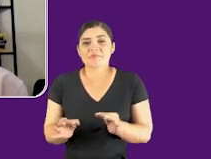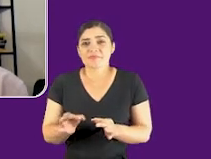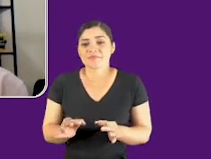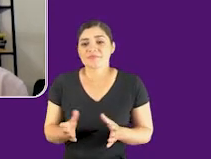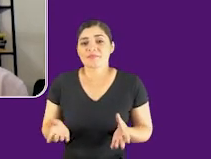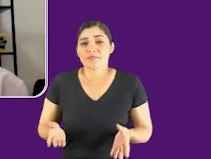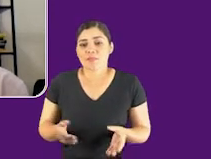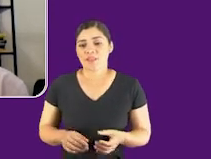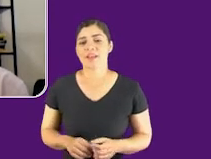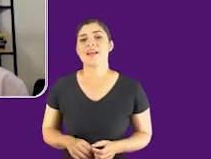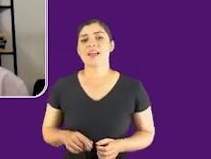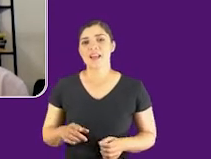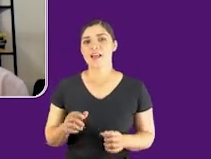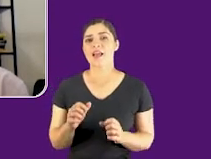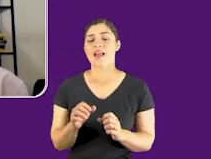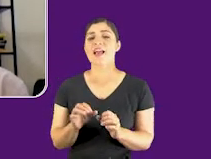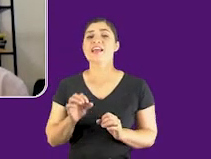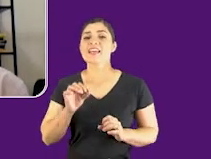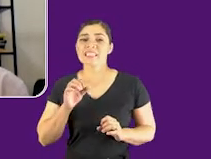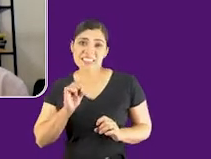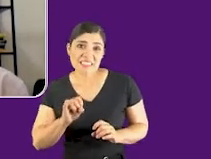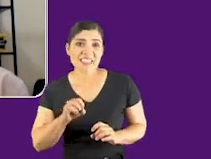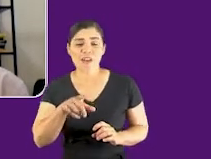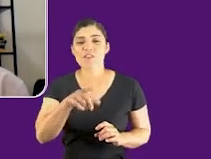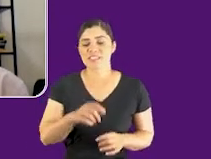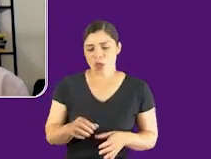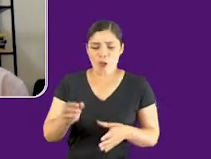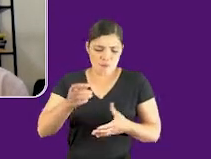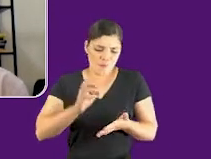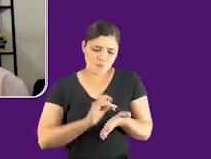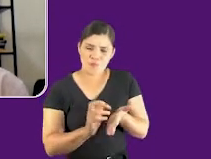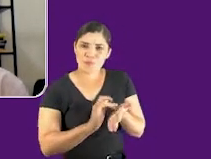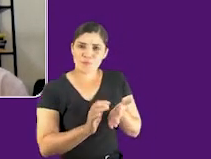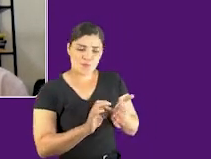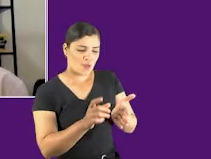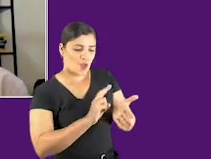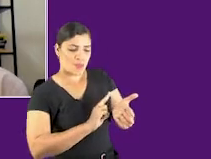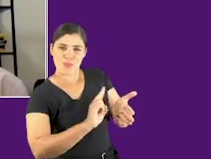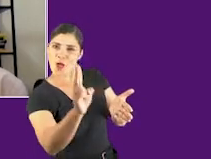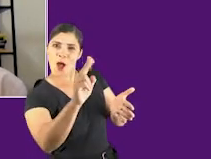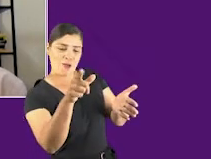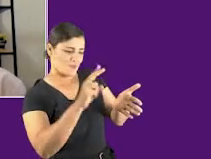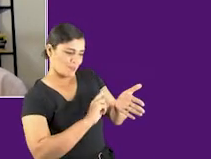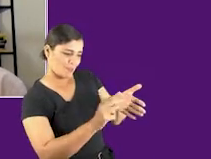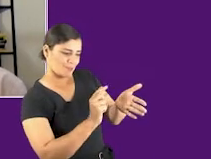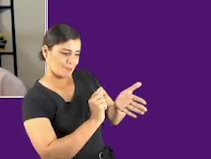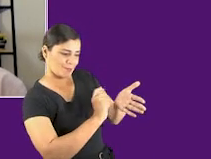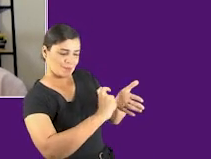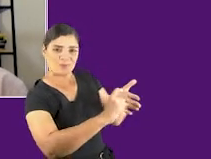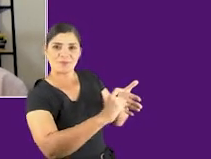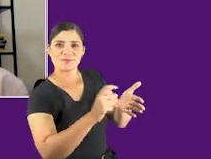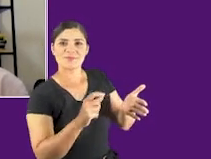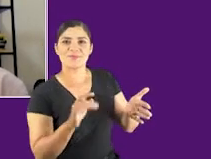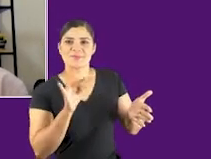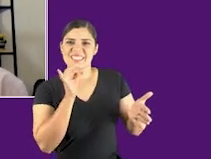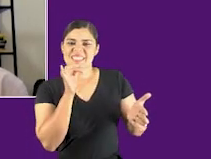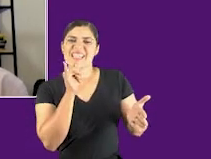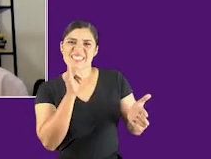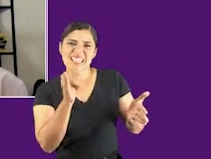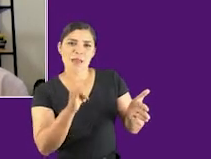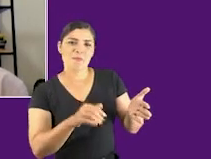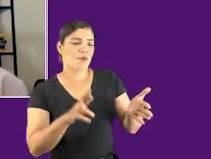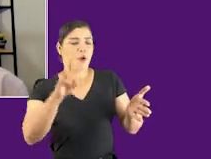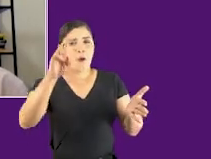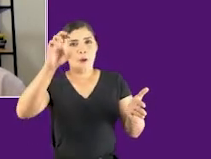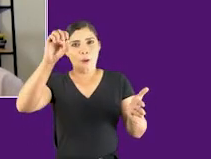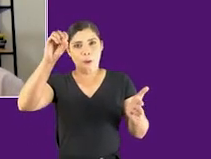para que o Roberto chegue e aí você pode até escrever na embalagem aqui olha só esse aqui é o Nescau para você é uma fórmula